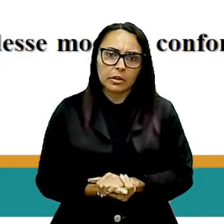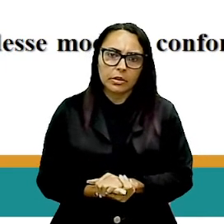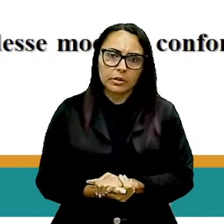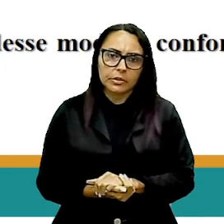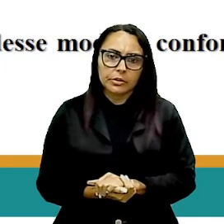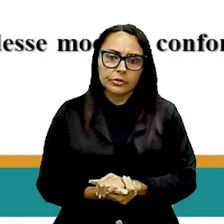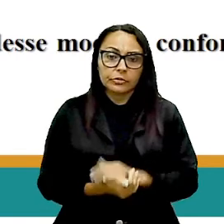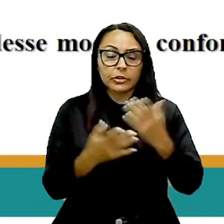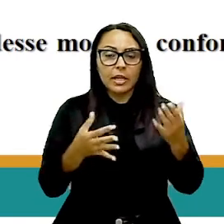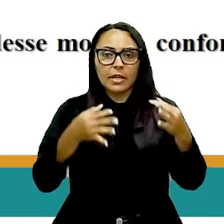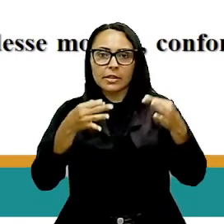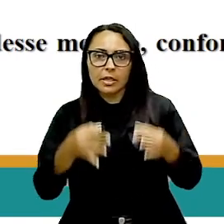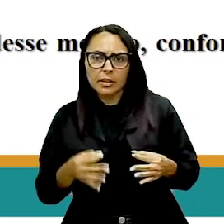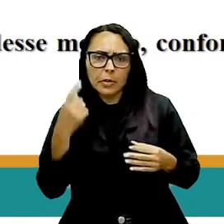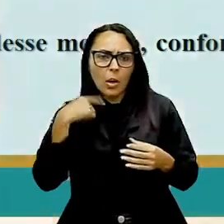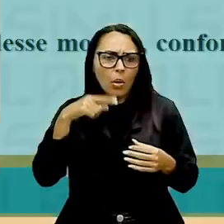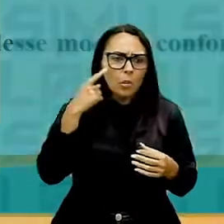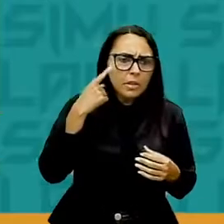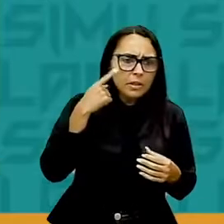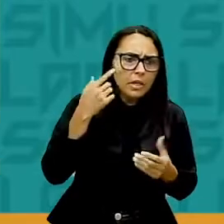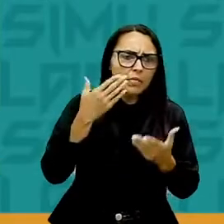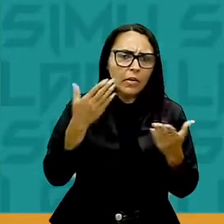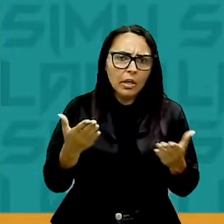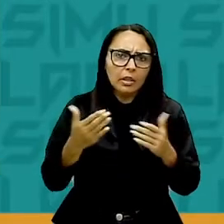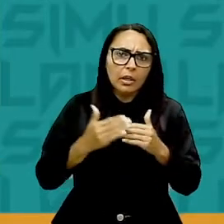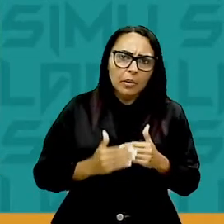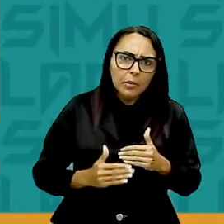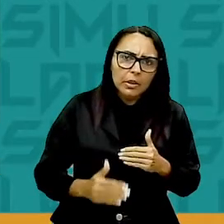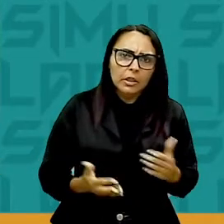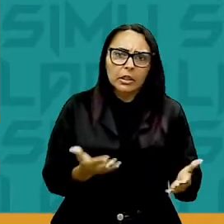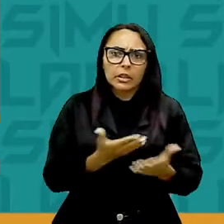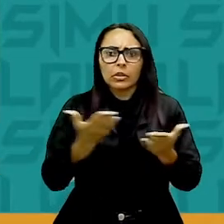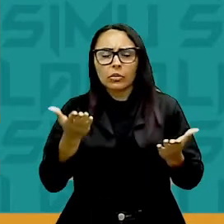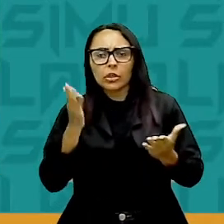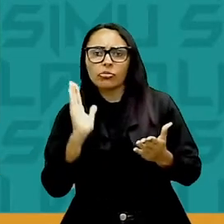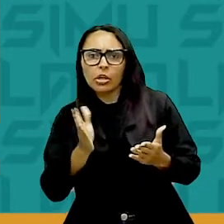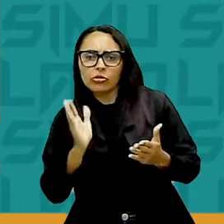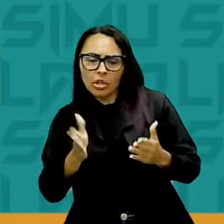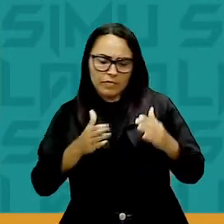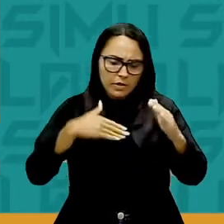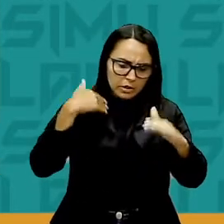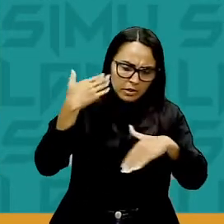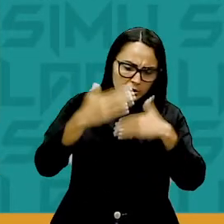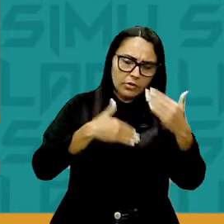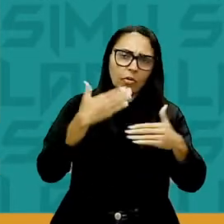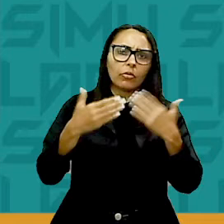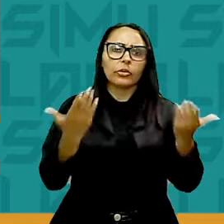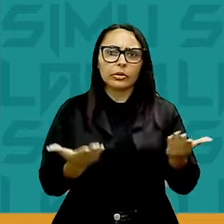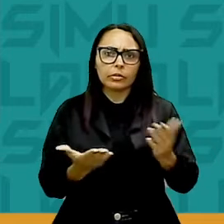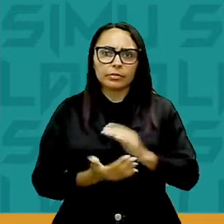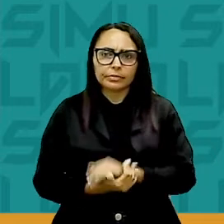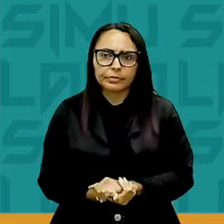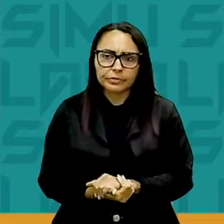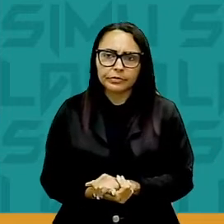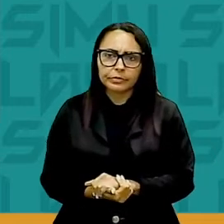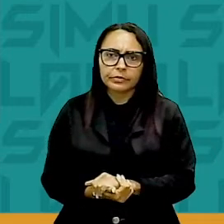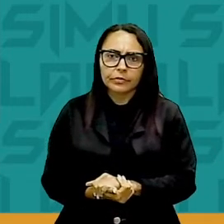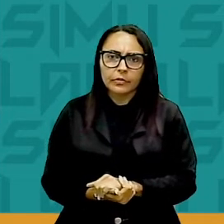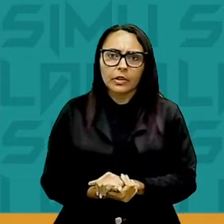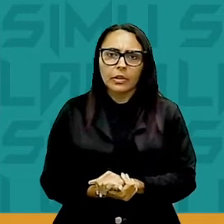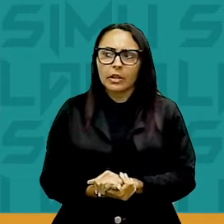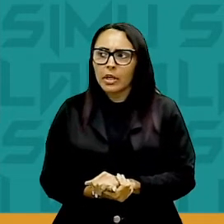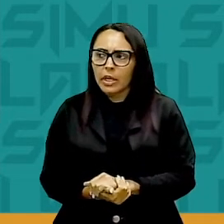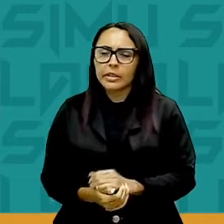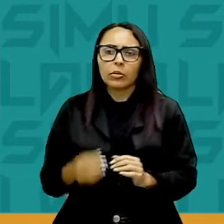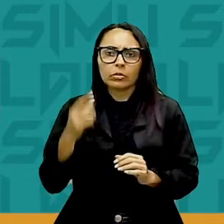foi exatamente observada a partir daquilo que já estava sendo desenvolvido na área. Então,